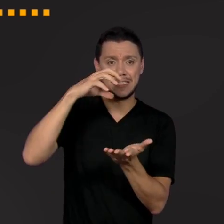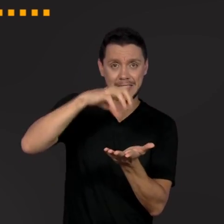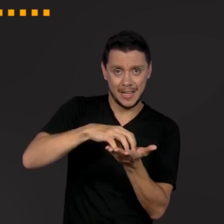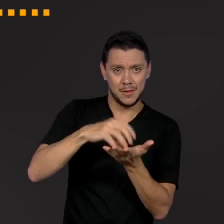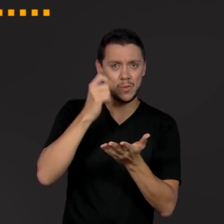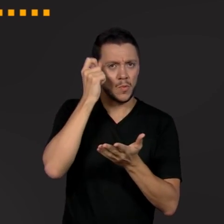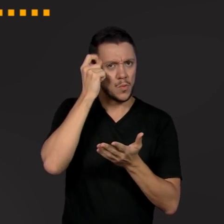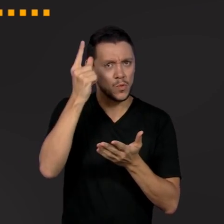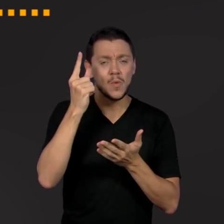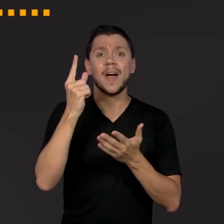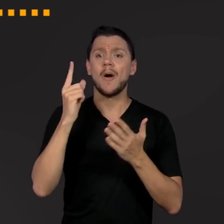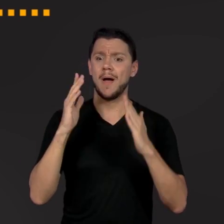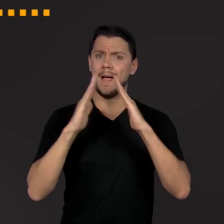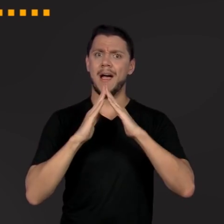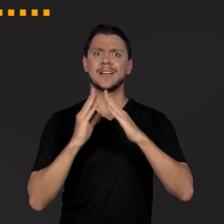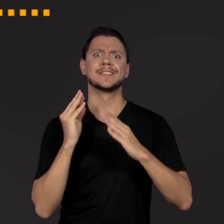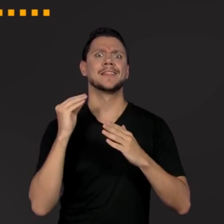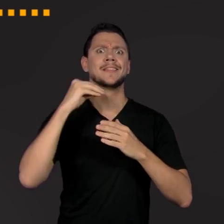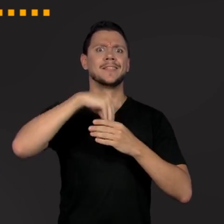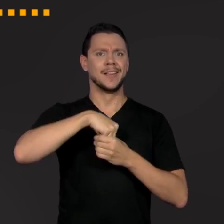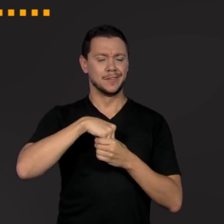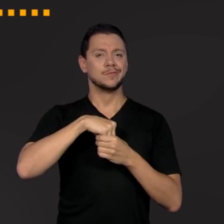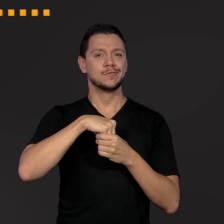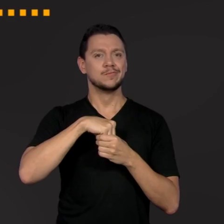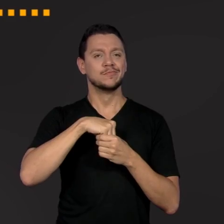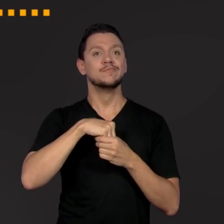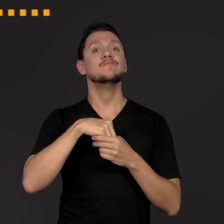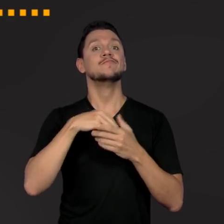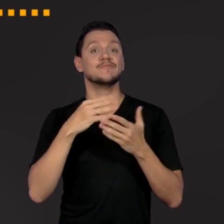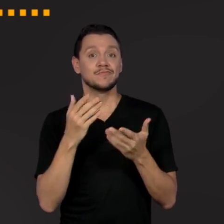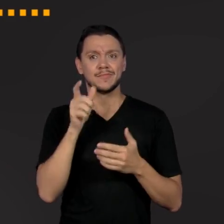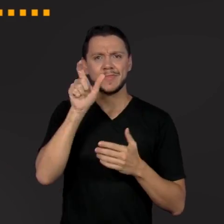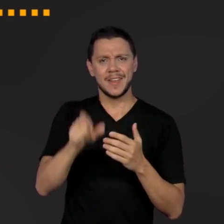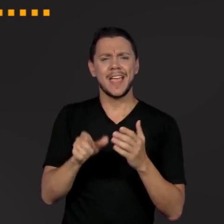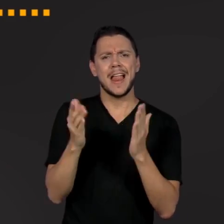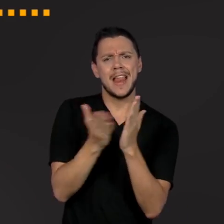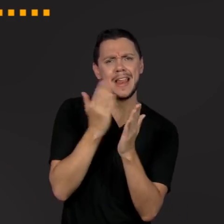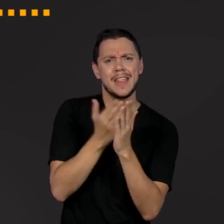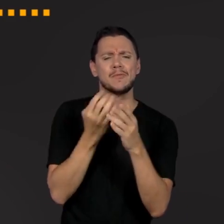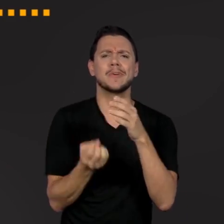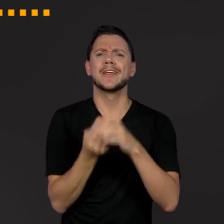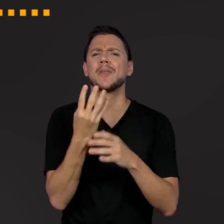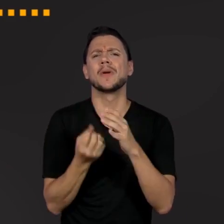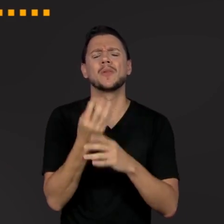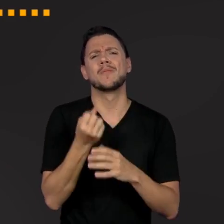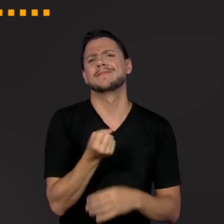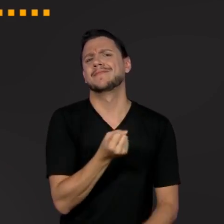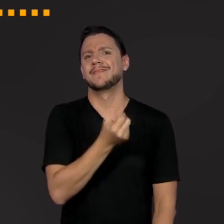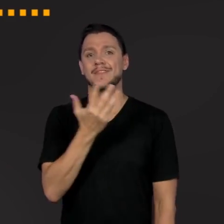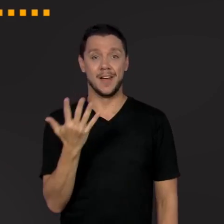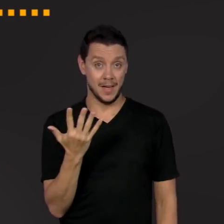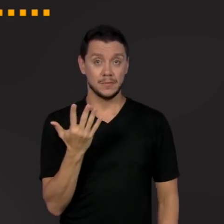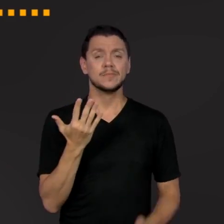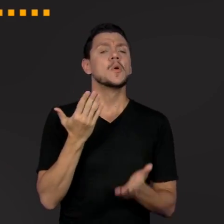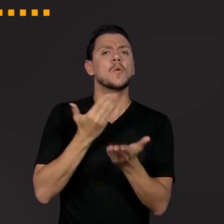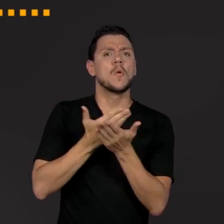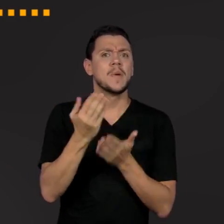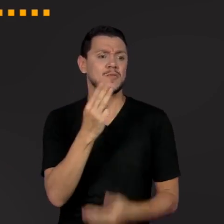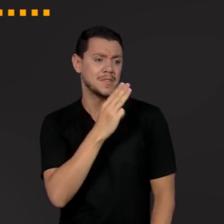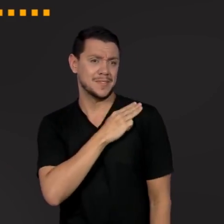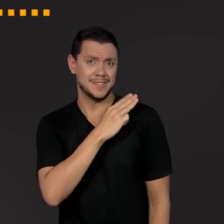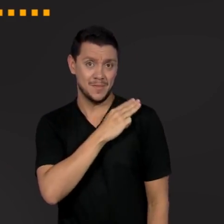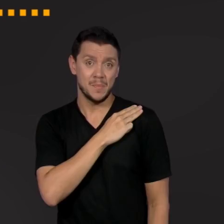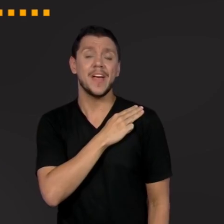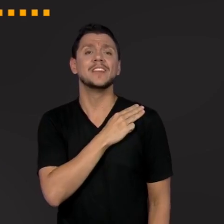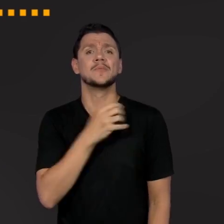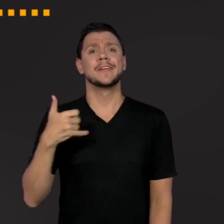cultural dentro da sua própria casa. Autora de vários livros, ela começou o ensino médio aos